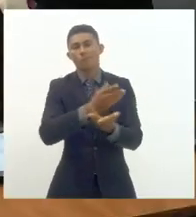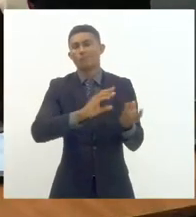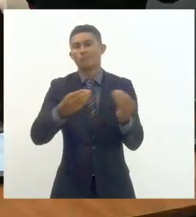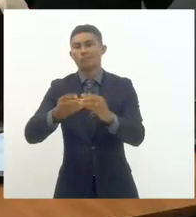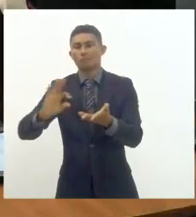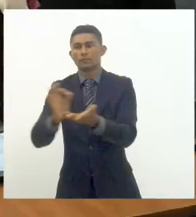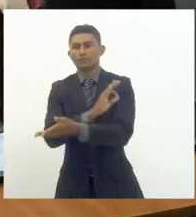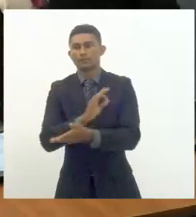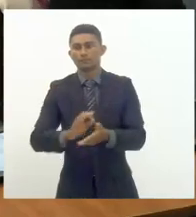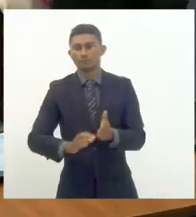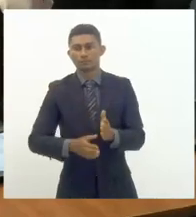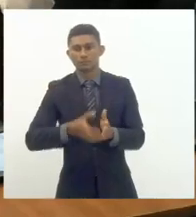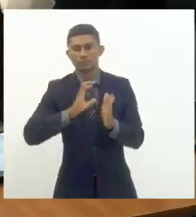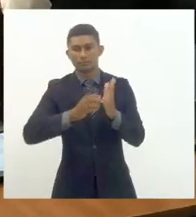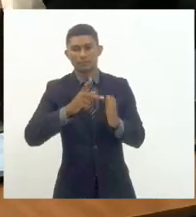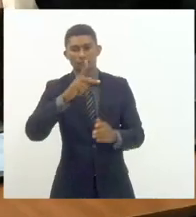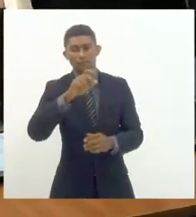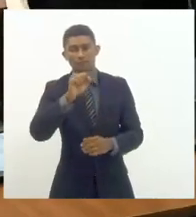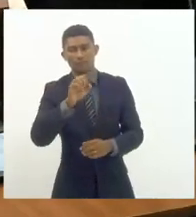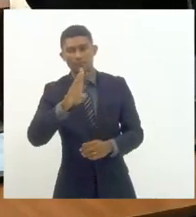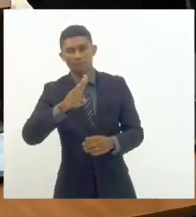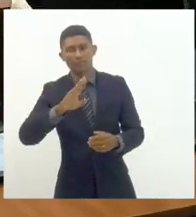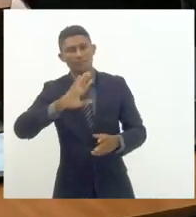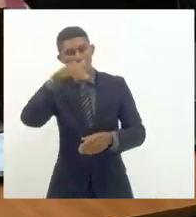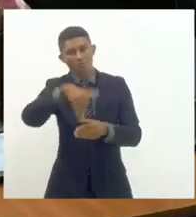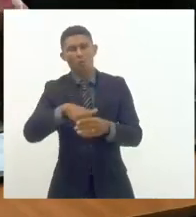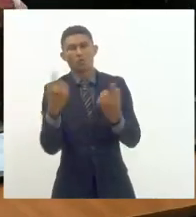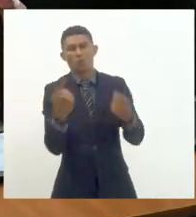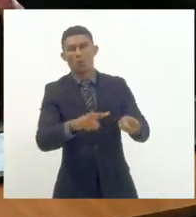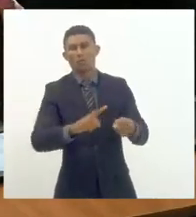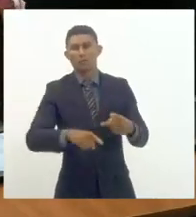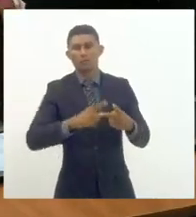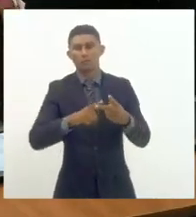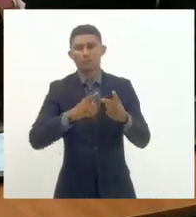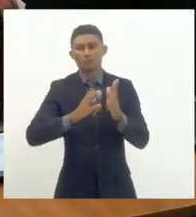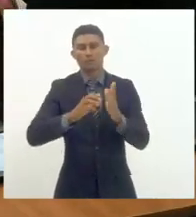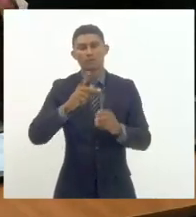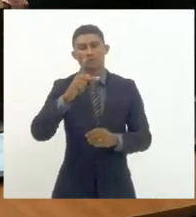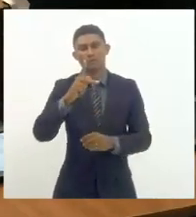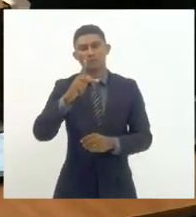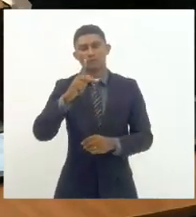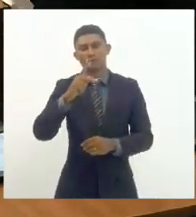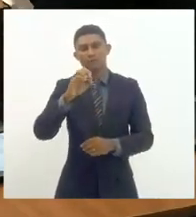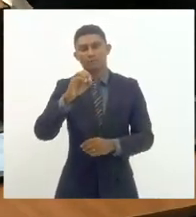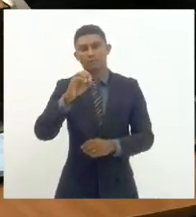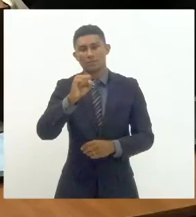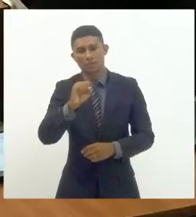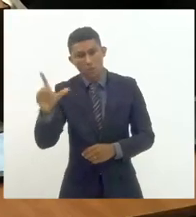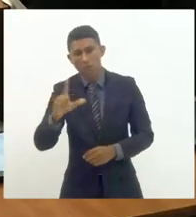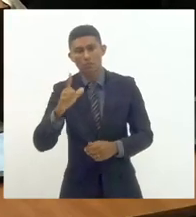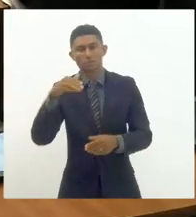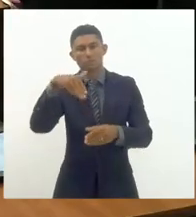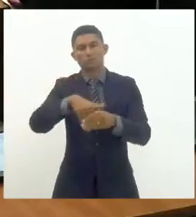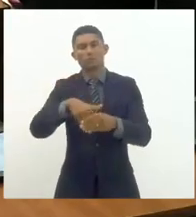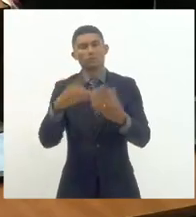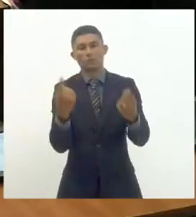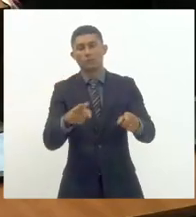bancada do PSB. PSB contrário, pessoal contrário. Abstenção, deputado Luiz Paulo.